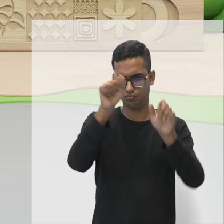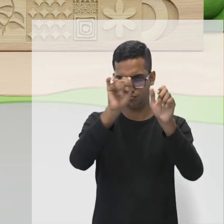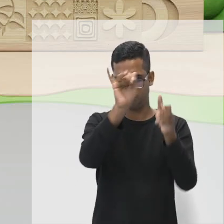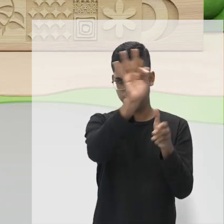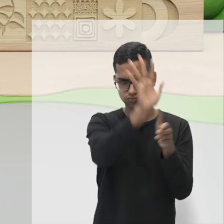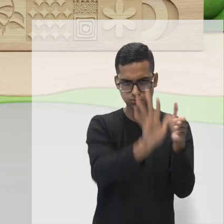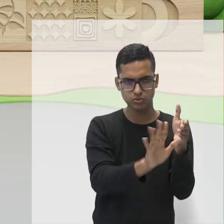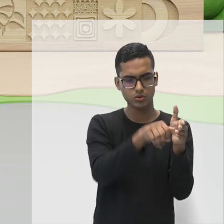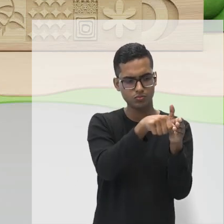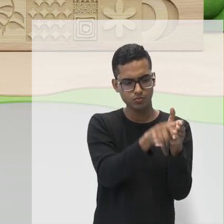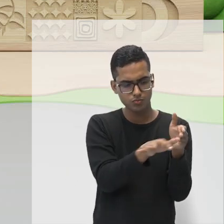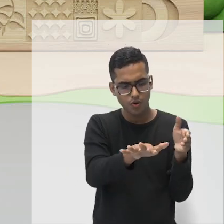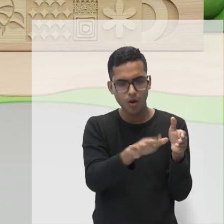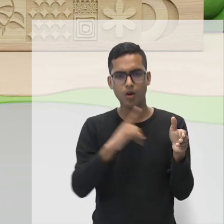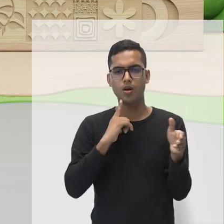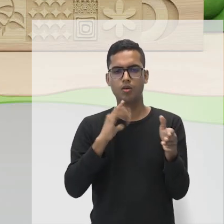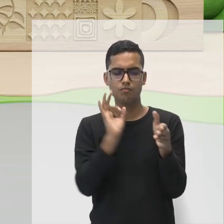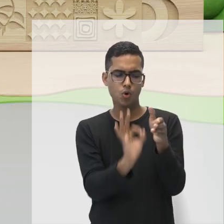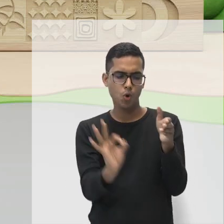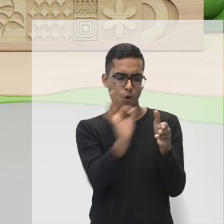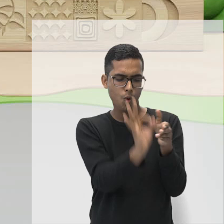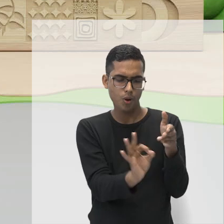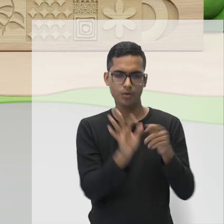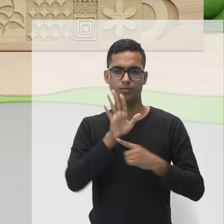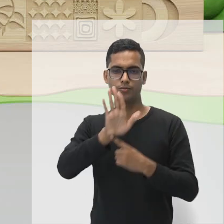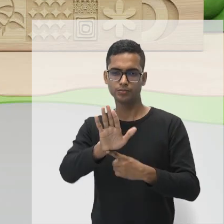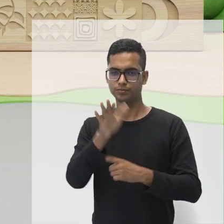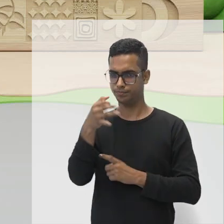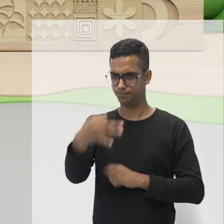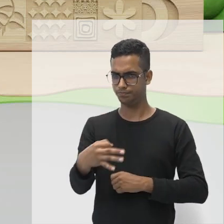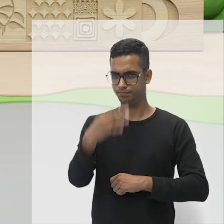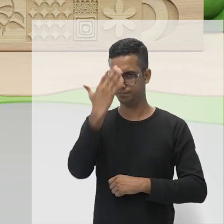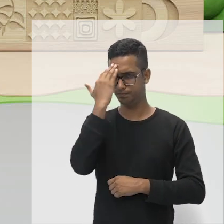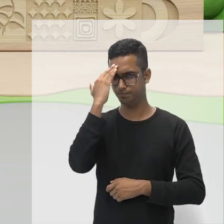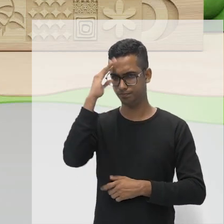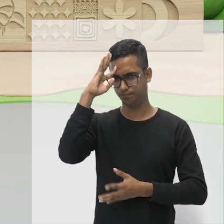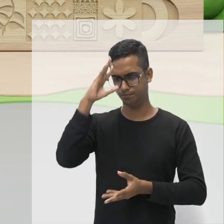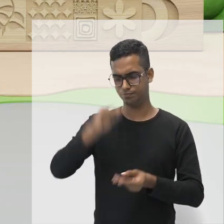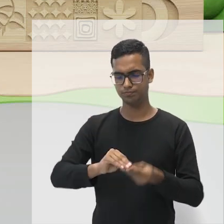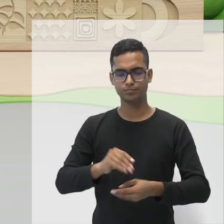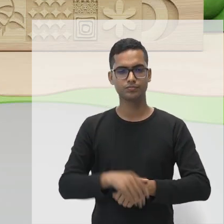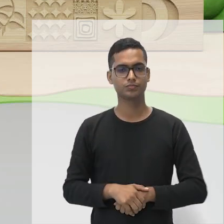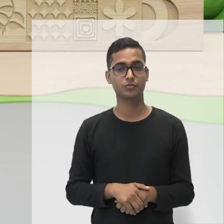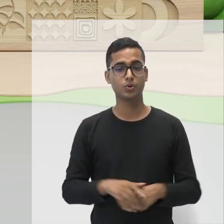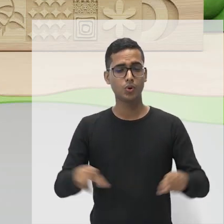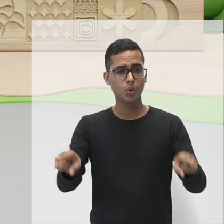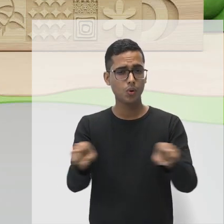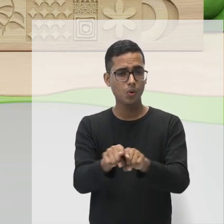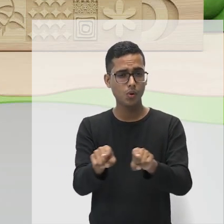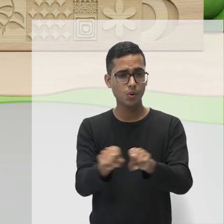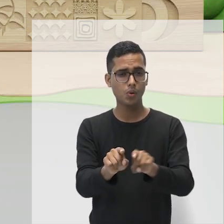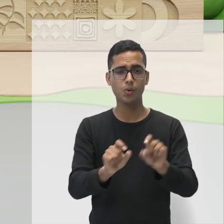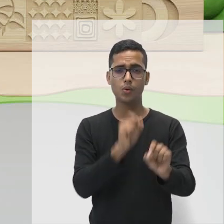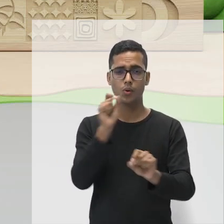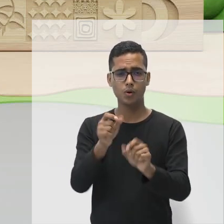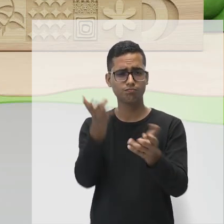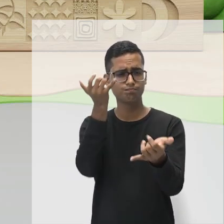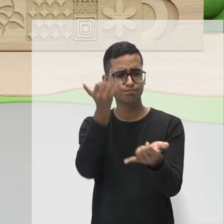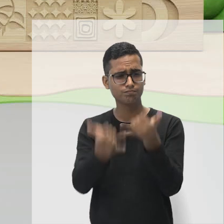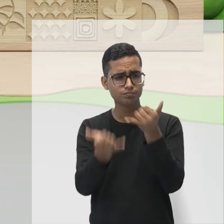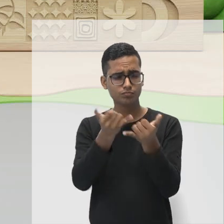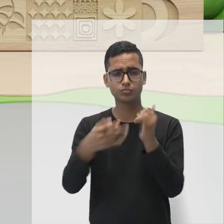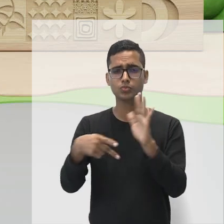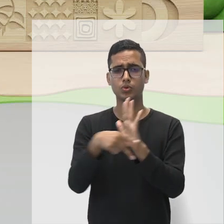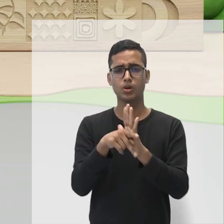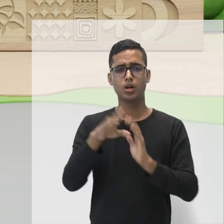Você vê ali as partículas se formando, certo? e é bastante